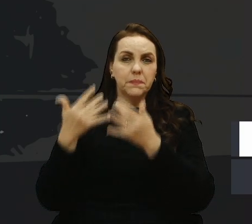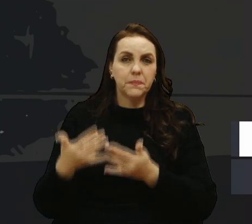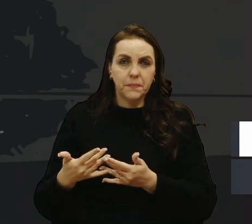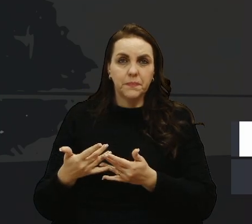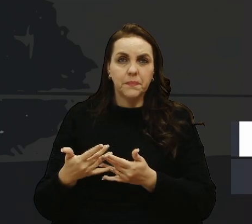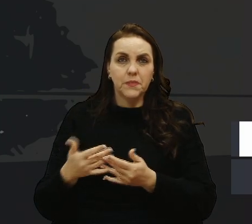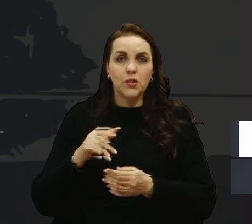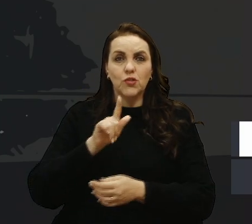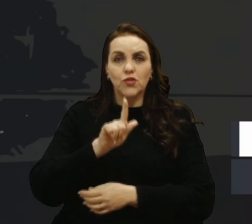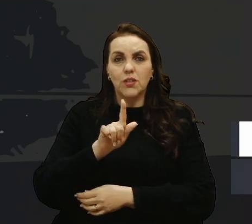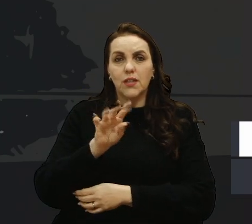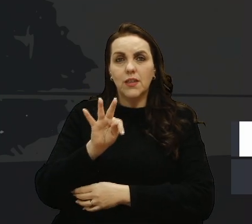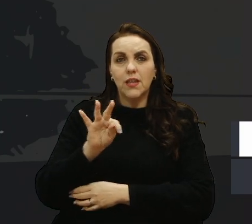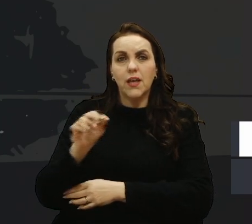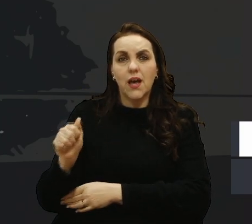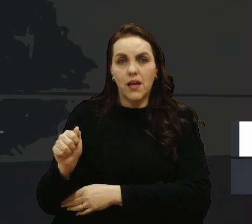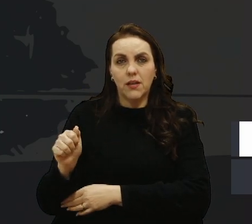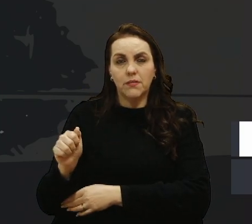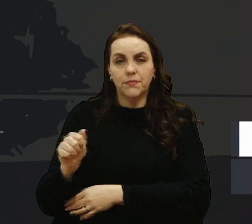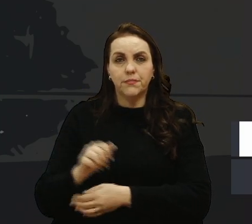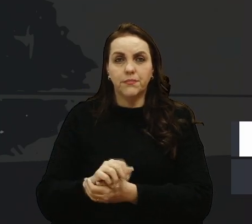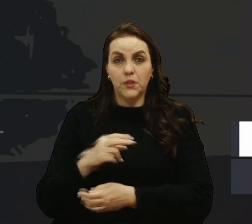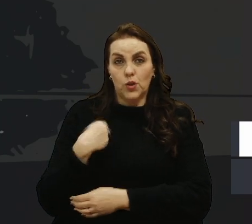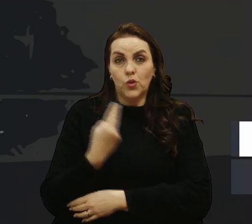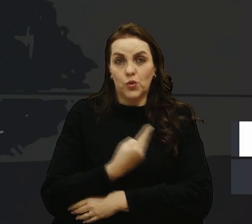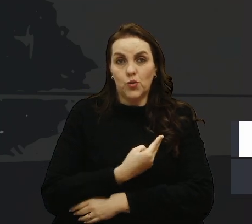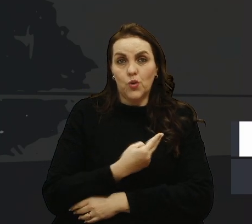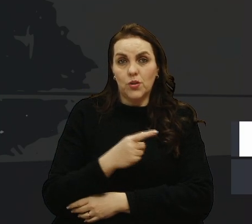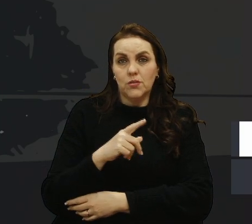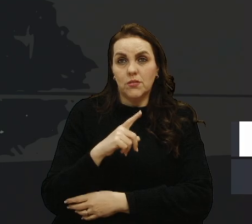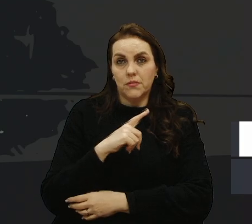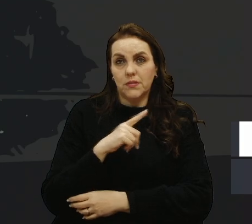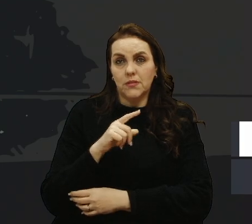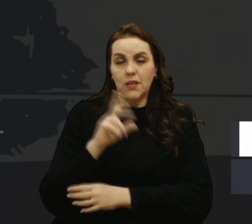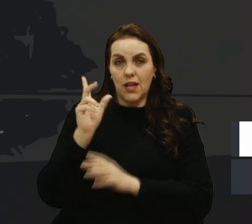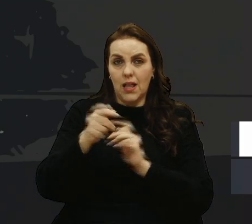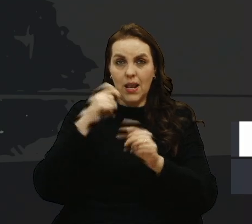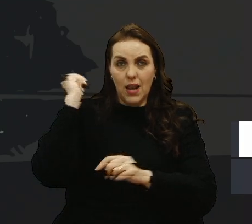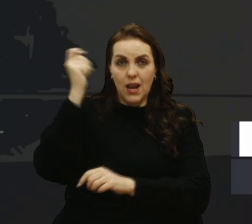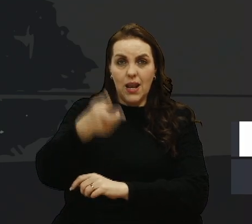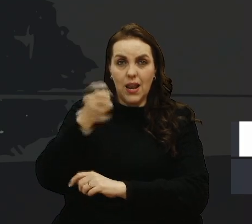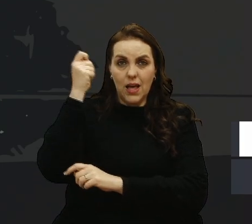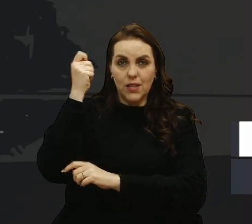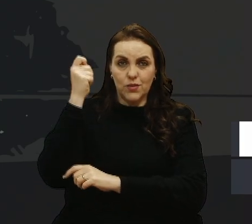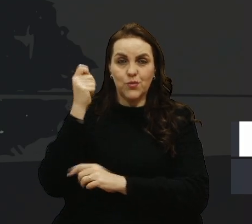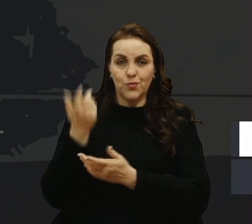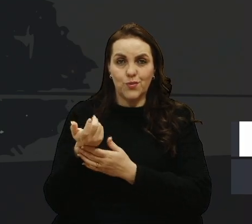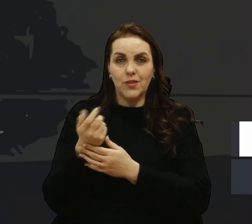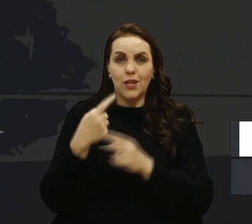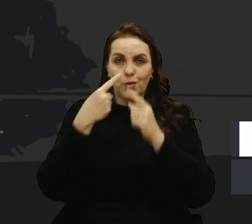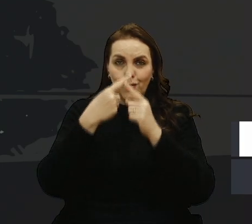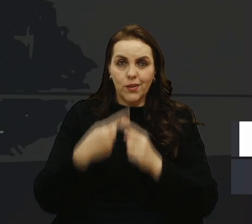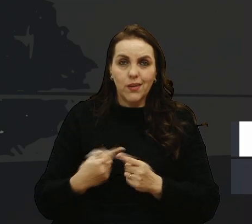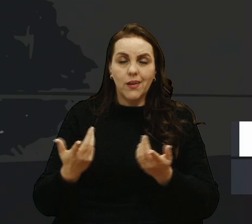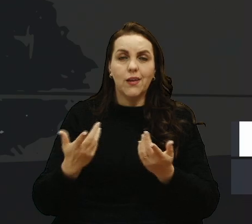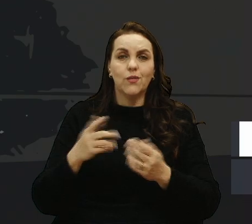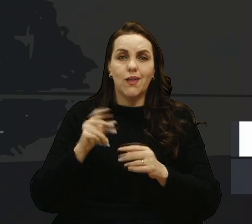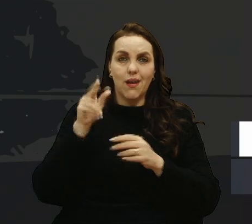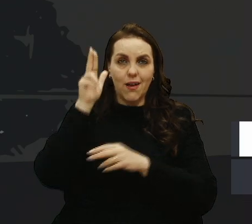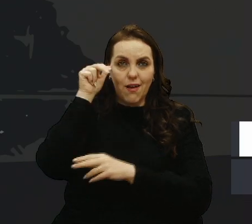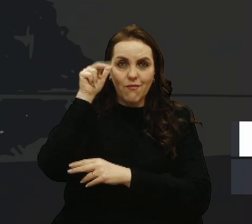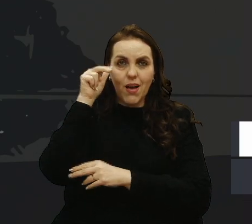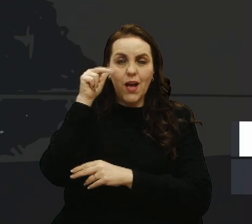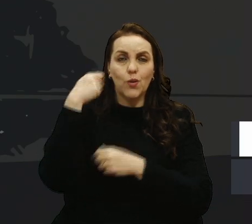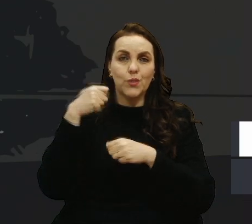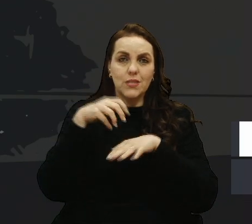o GTA. Nós que temos, quem laça nos torneios, quem tem cavalo, que tem que transportar